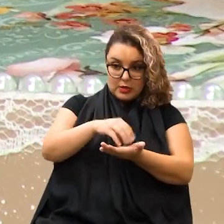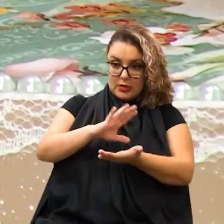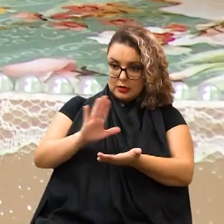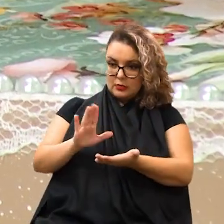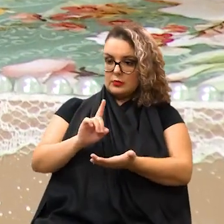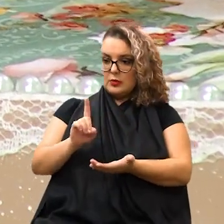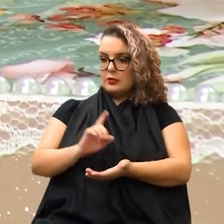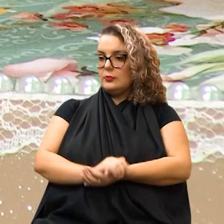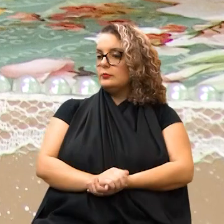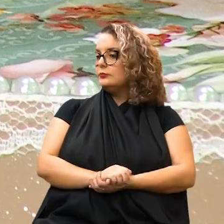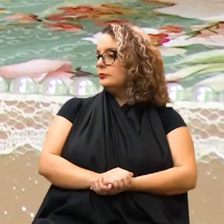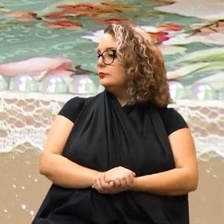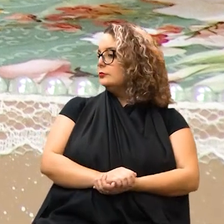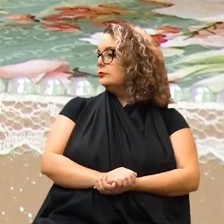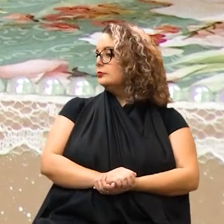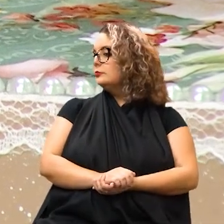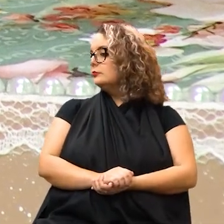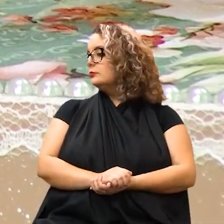centro.